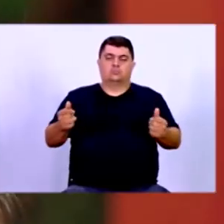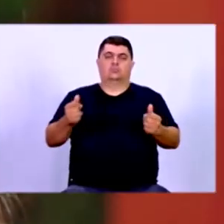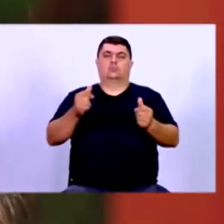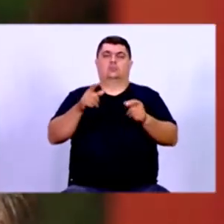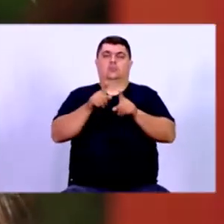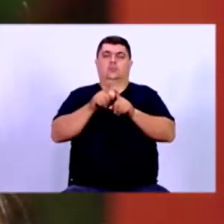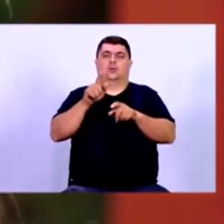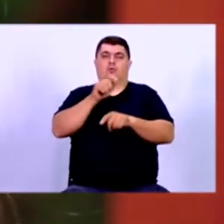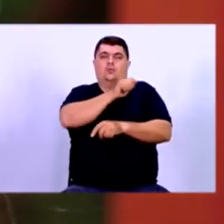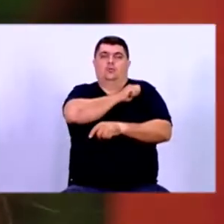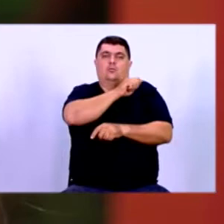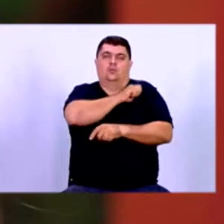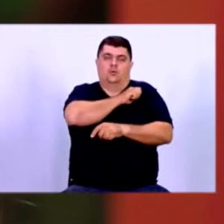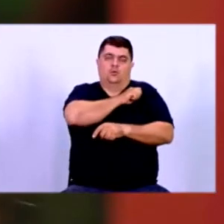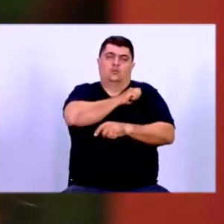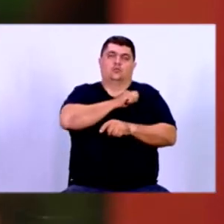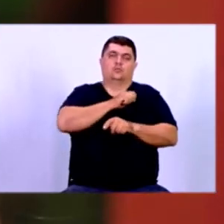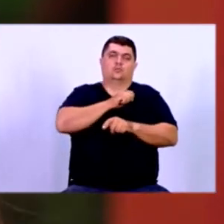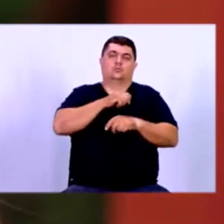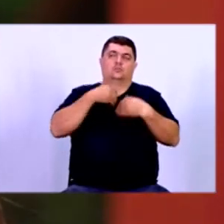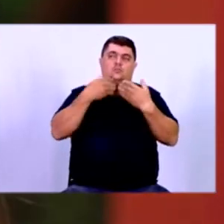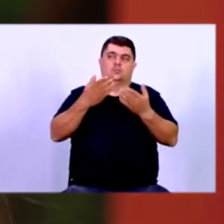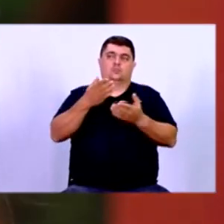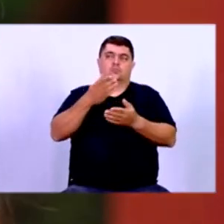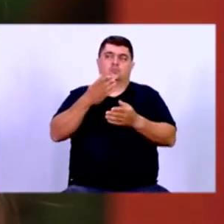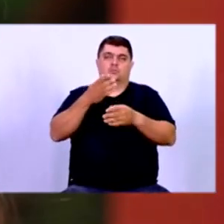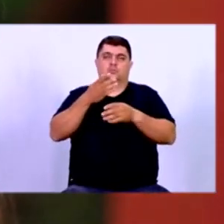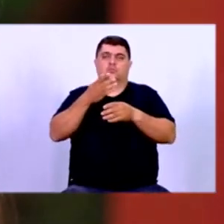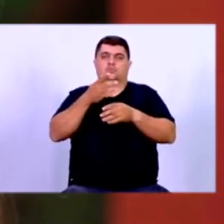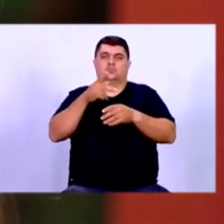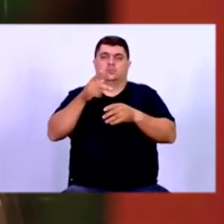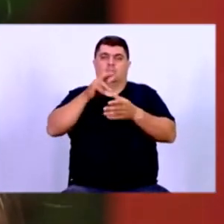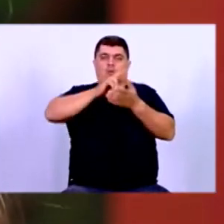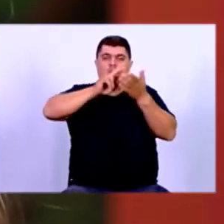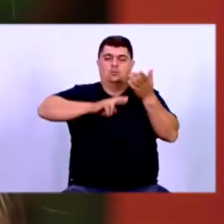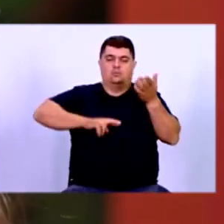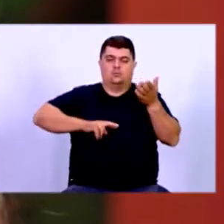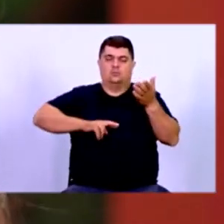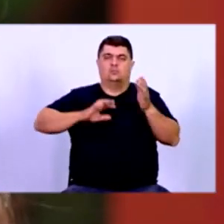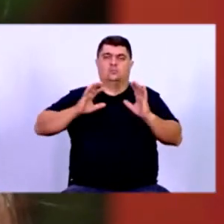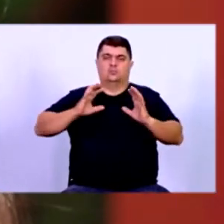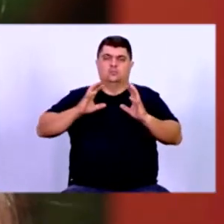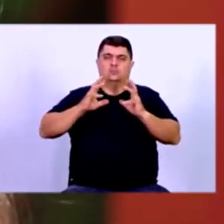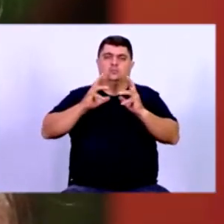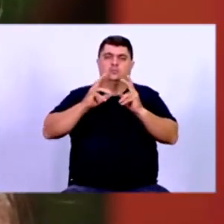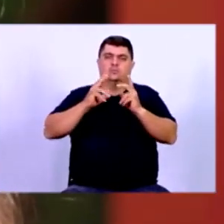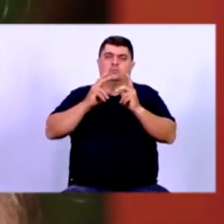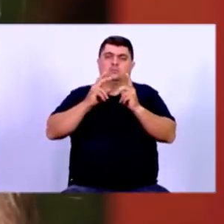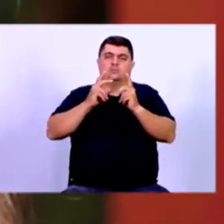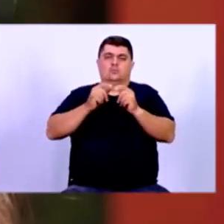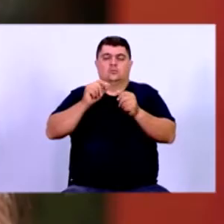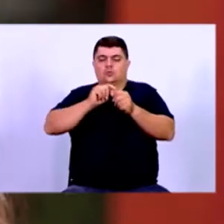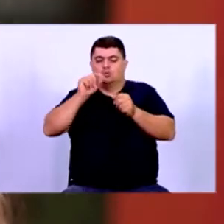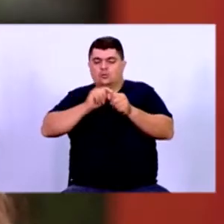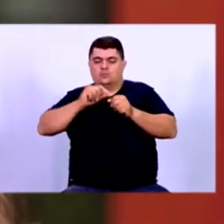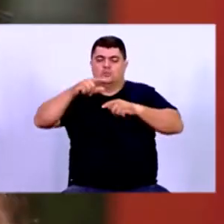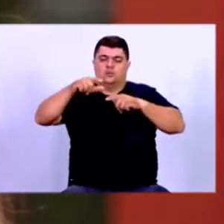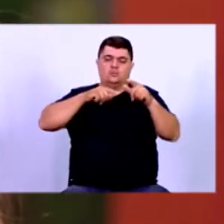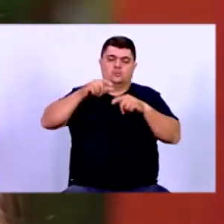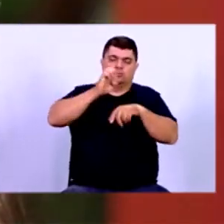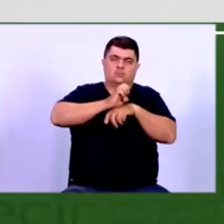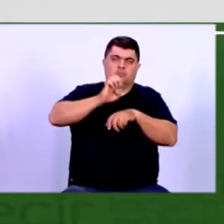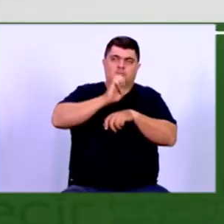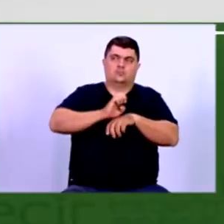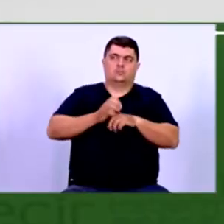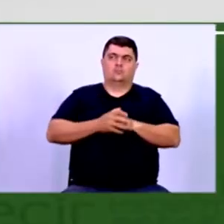deve fornecer ao professor orientador um relatório com todo o seu trajeto no